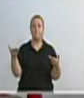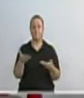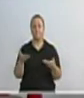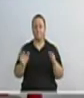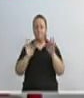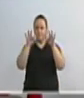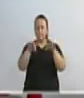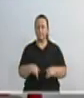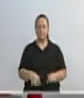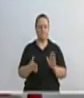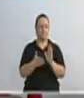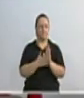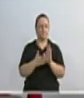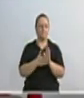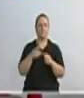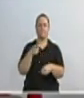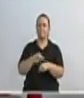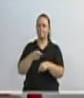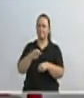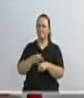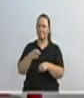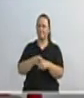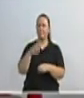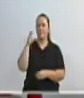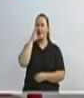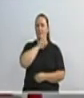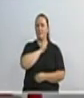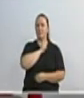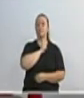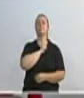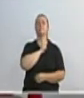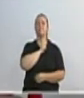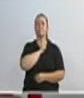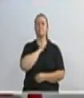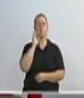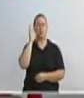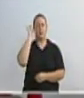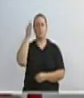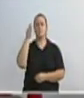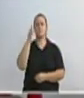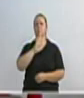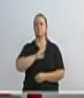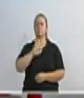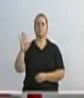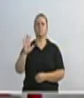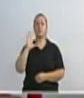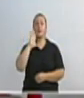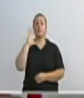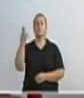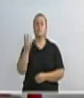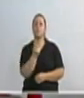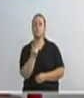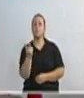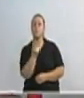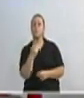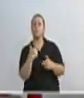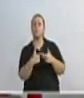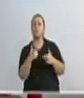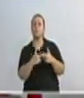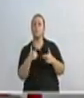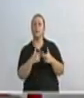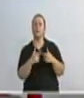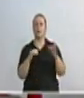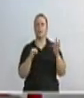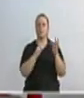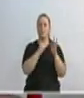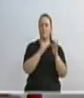com propostas concretas e rápidas. A começar resolvendo essas duas situações aí que estão paradas aí, que não se resolve, que é da